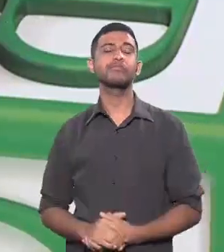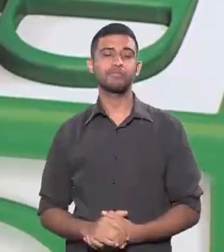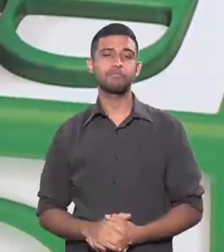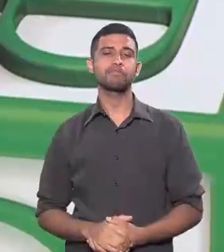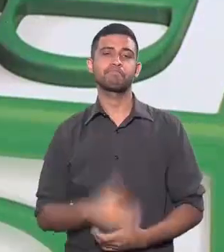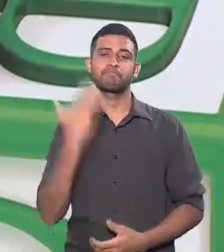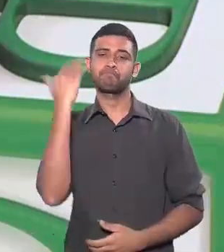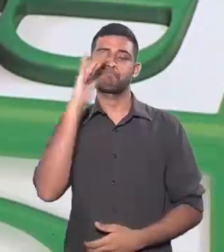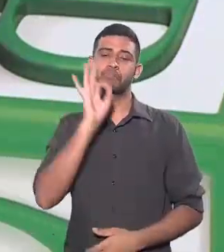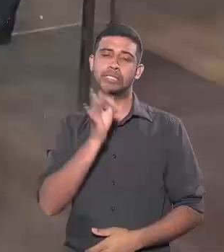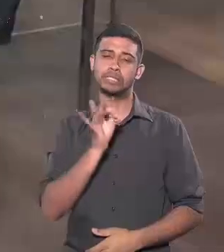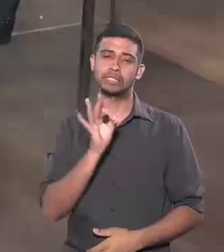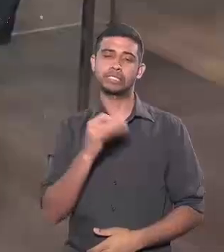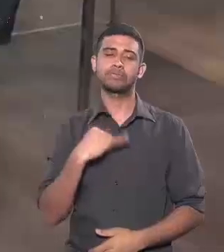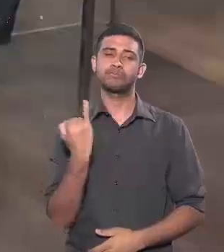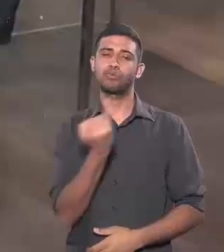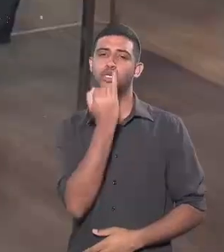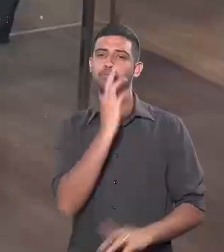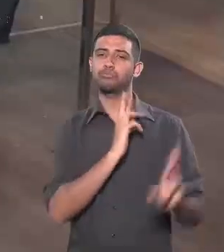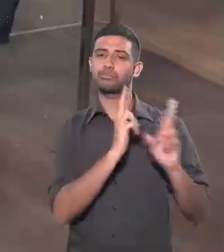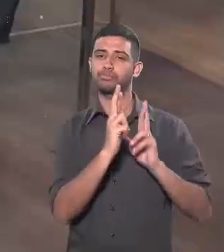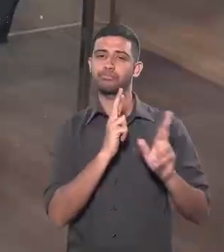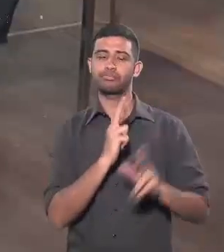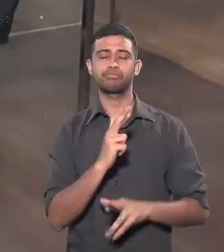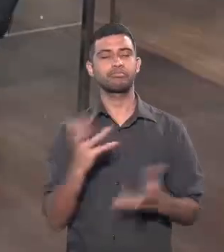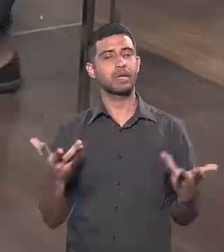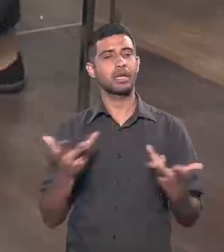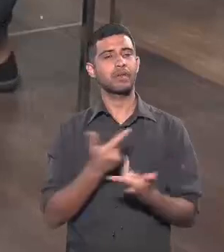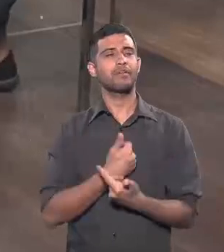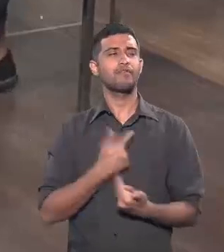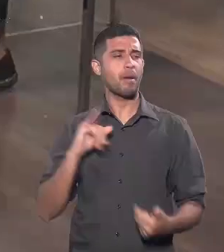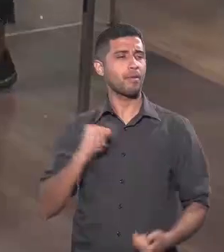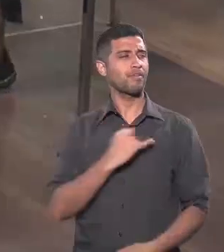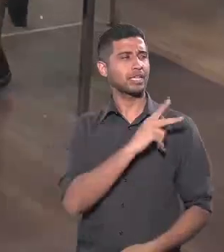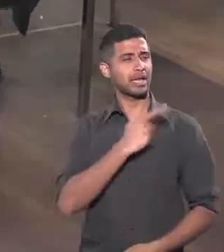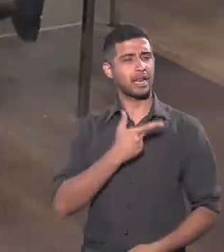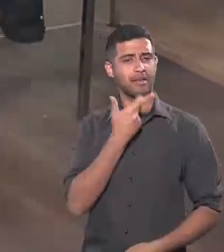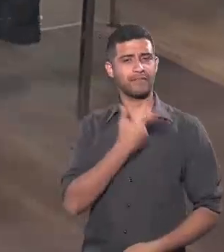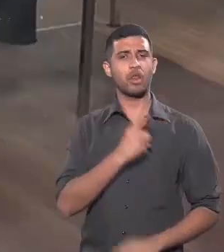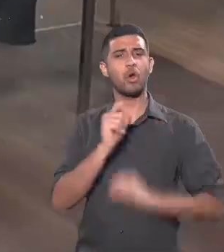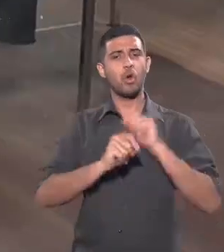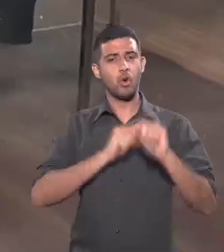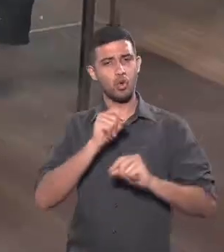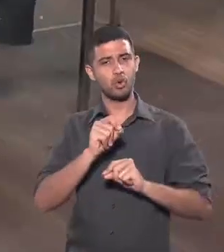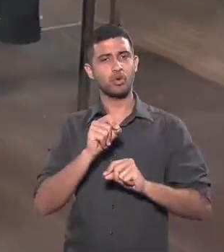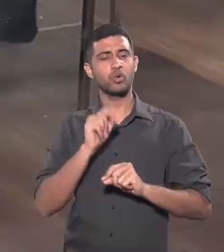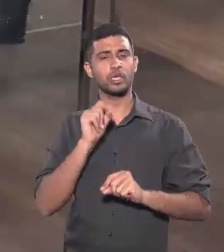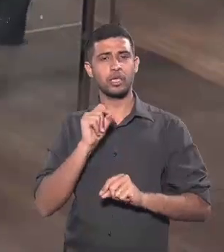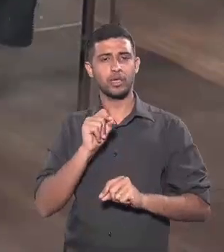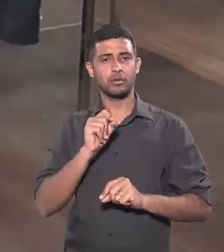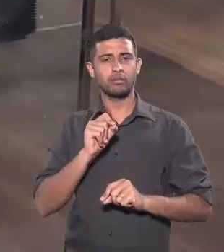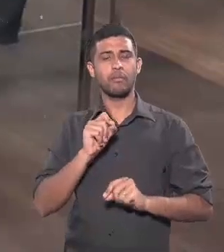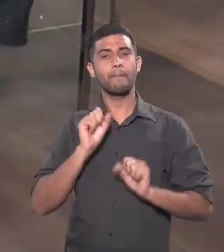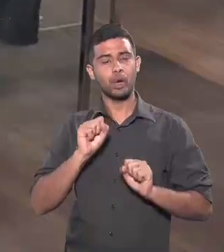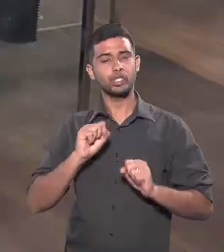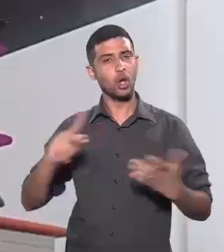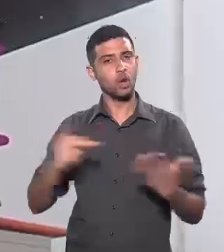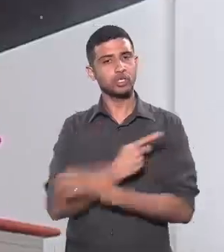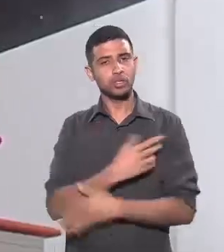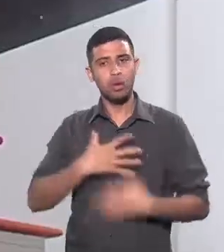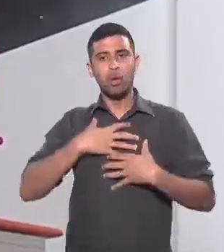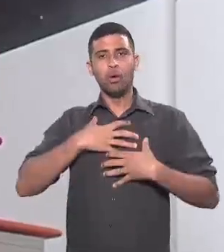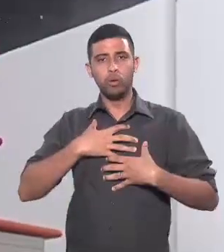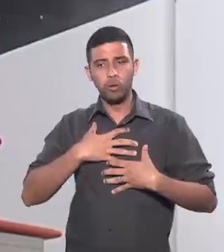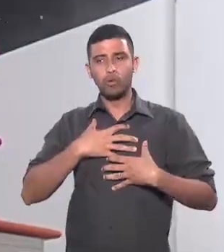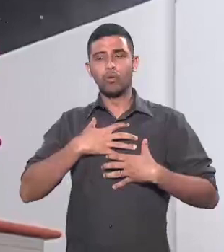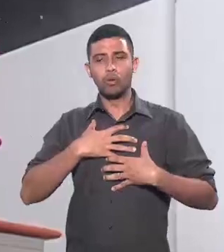horas. Certo. É importante esse vínculo. Maravilha. Pegando o gancho dela também é importante na questão de convulsão também, e acontece